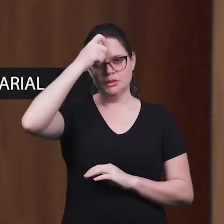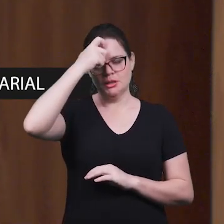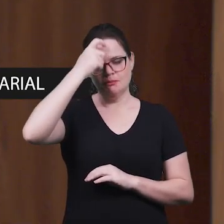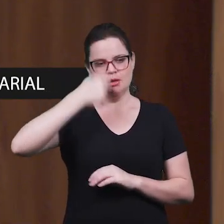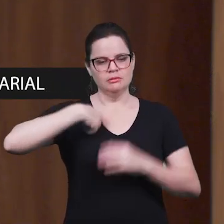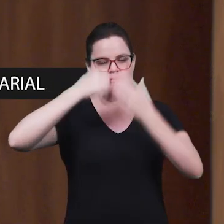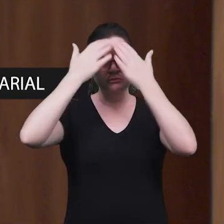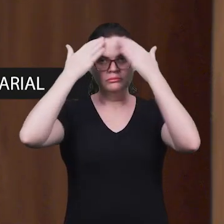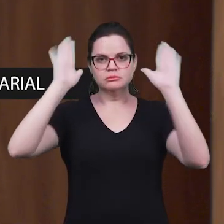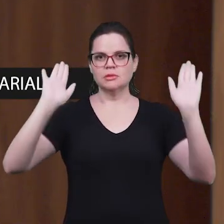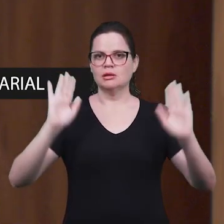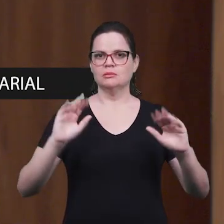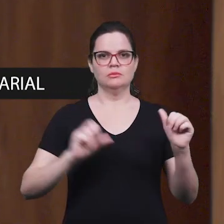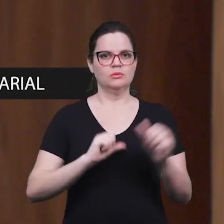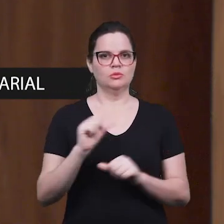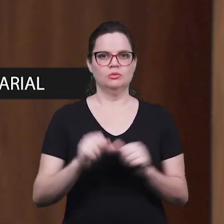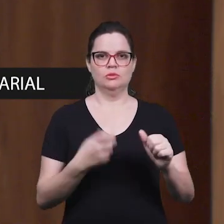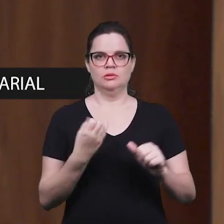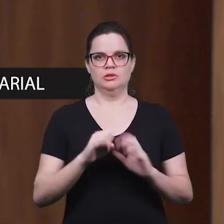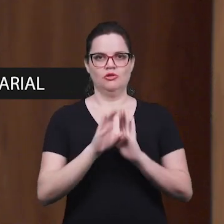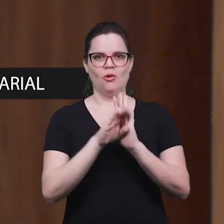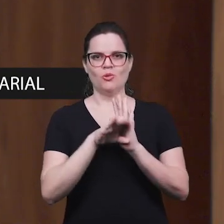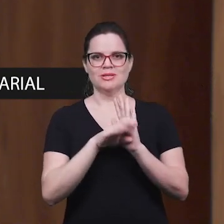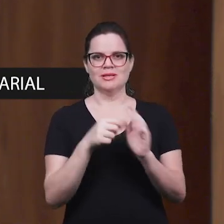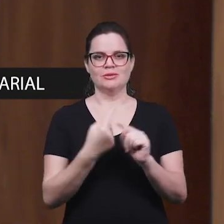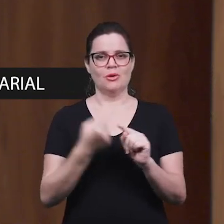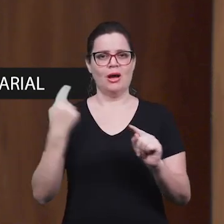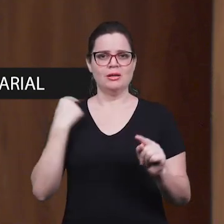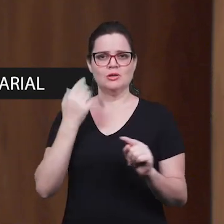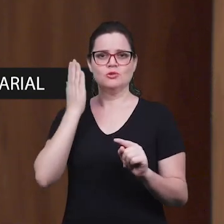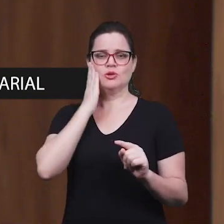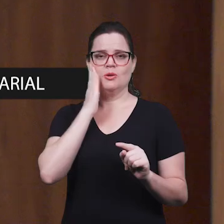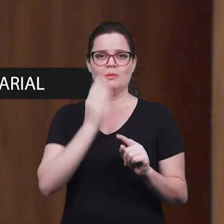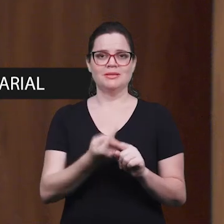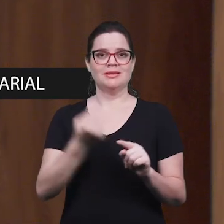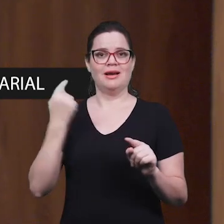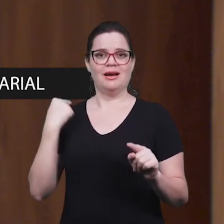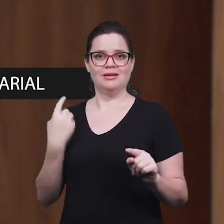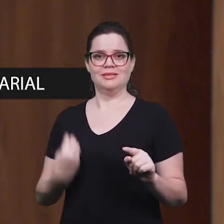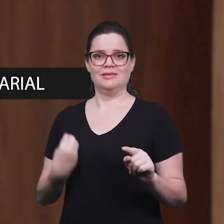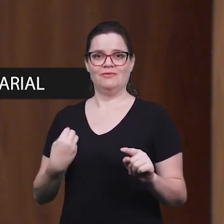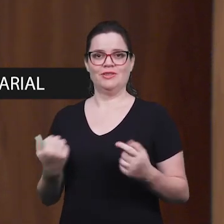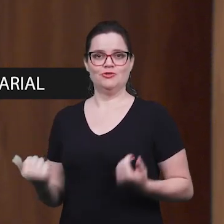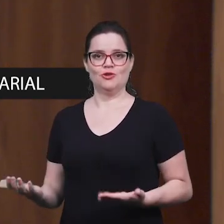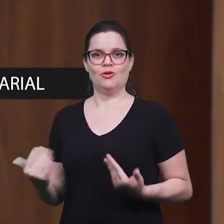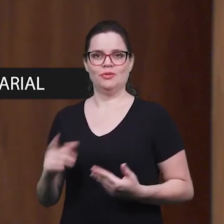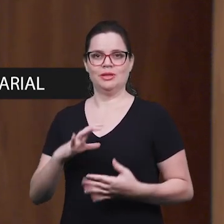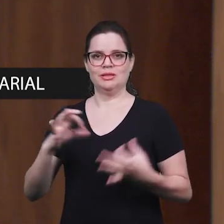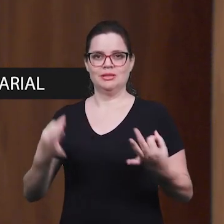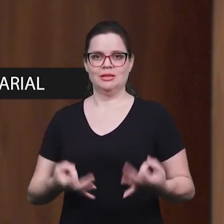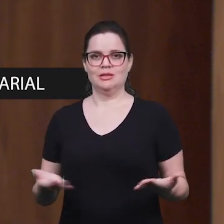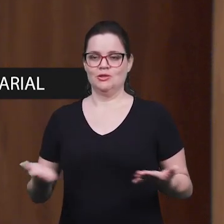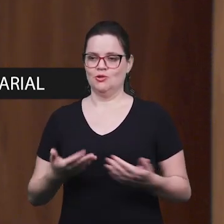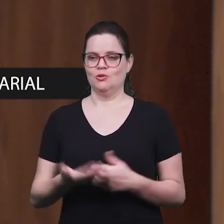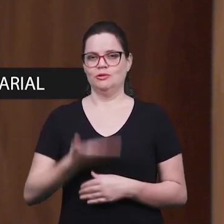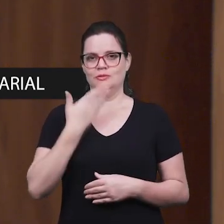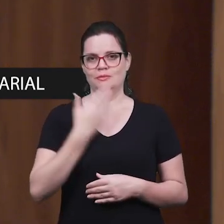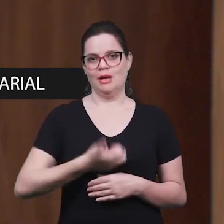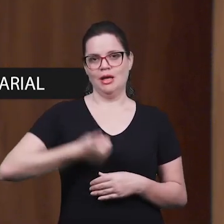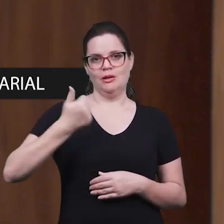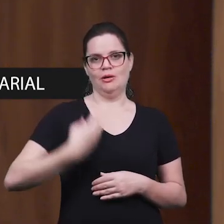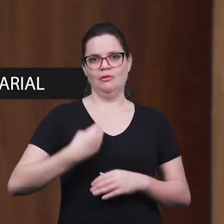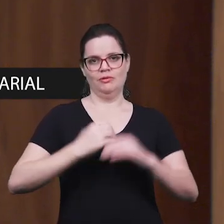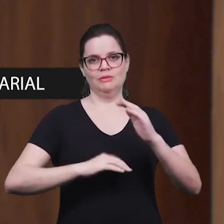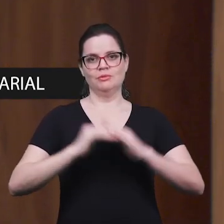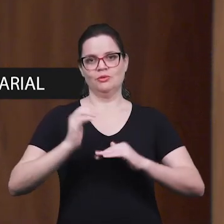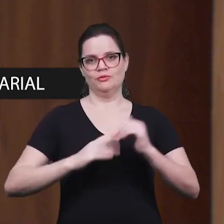de lidar, né? Eu falo, se eu tivesse esses conceitos anteriormente, por certo, teria uma condição melhor, né? Porque ele